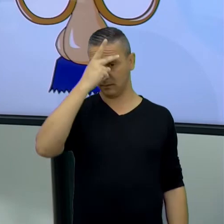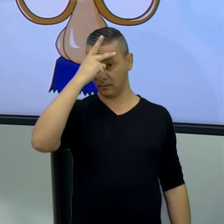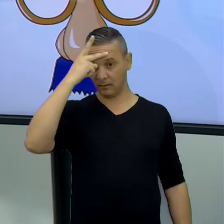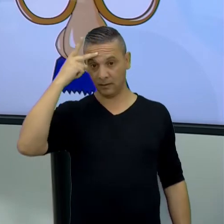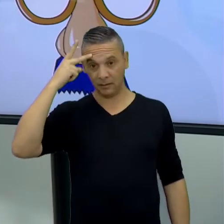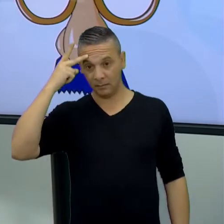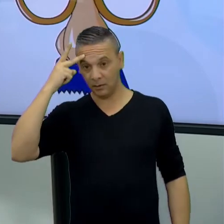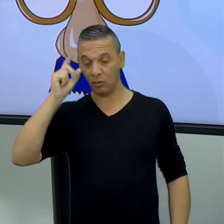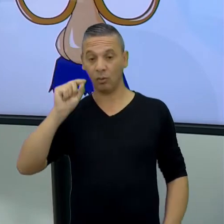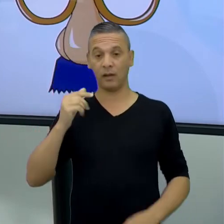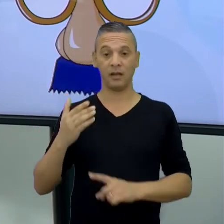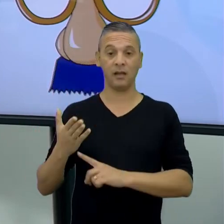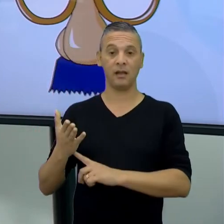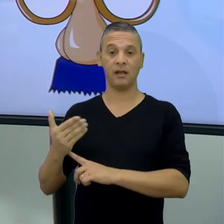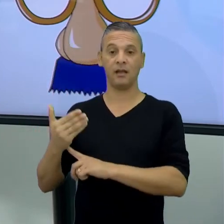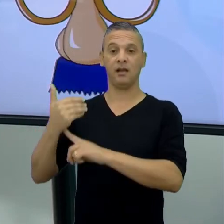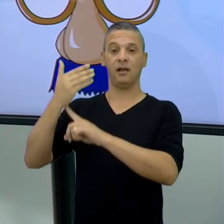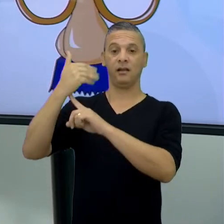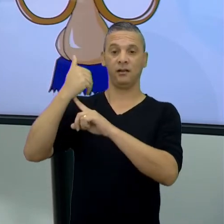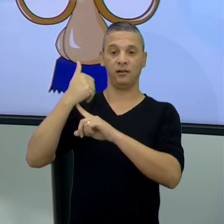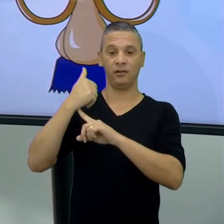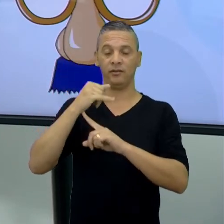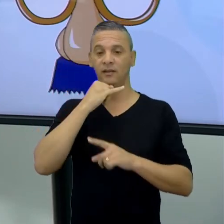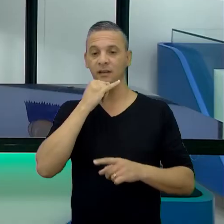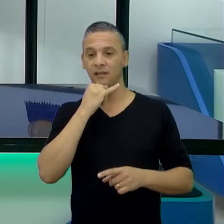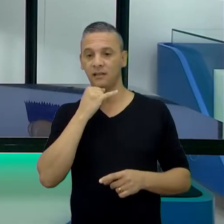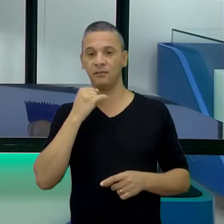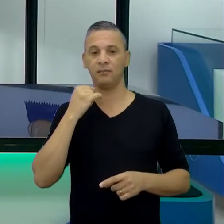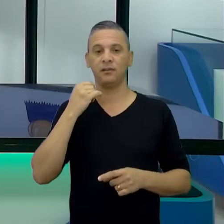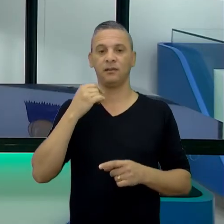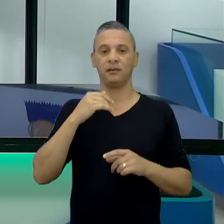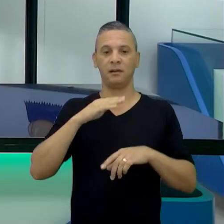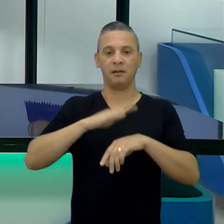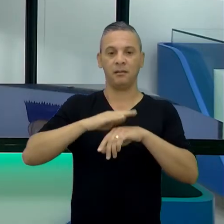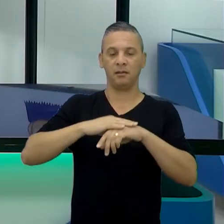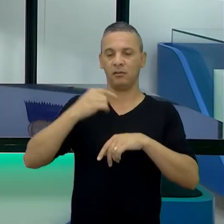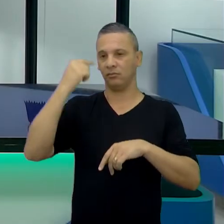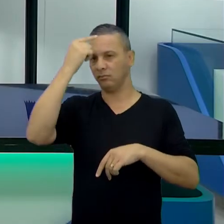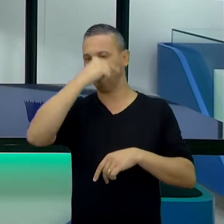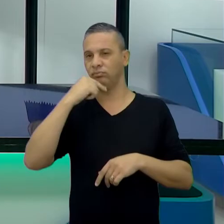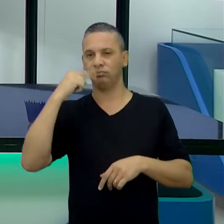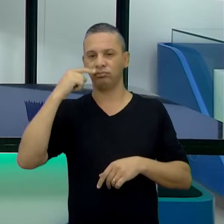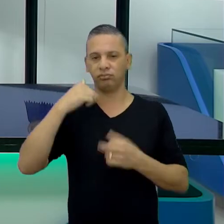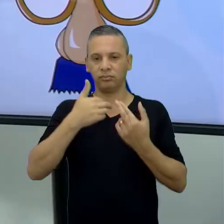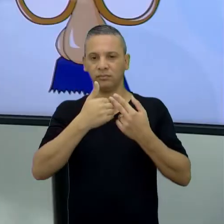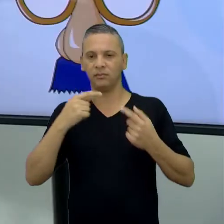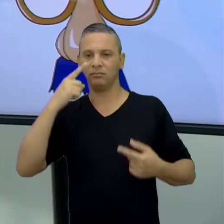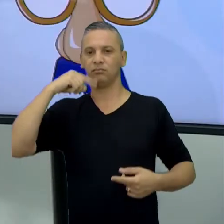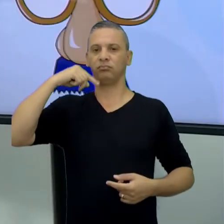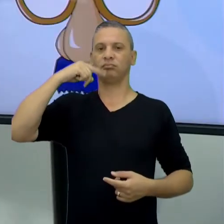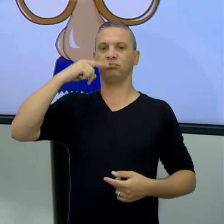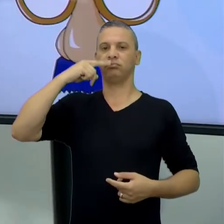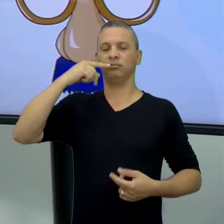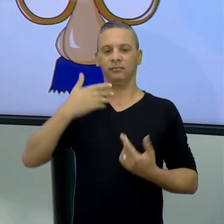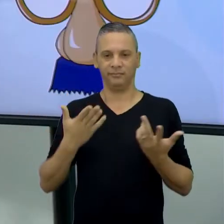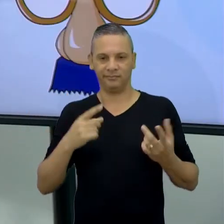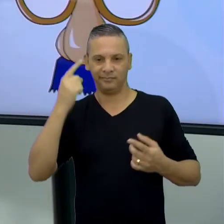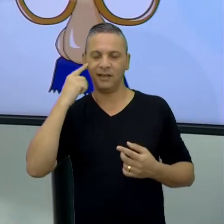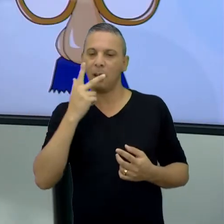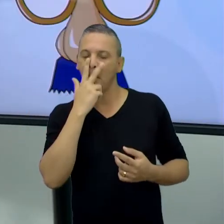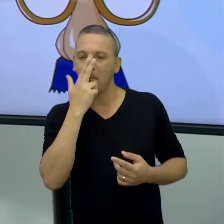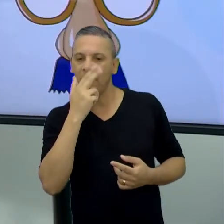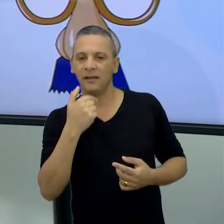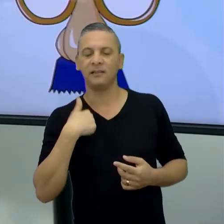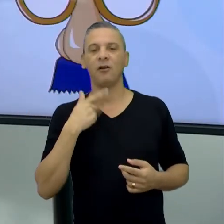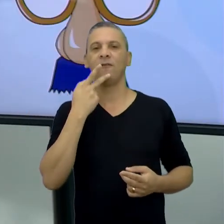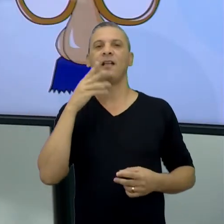uma tecnologia e fez a minha boca se mexer. Você estava falando ontem sobre isso. Exatamente. Fez a minha boca se mexer, como se eu